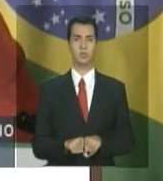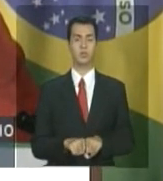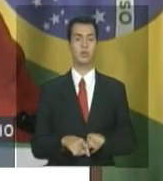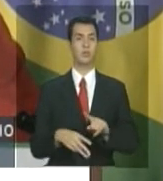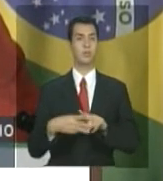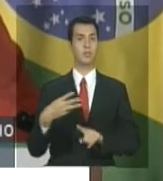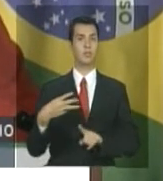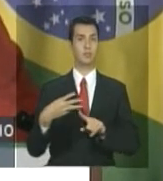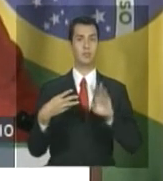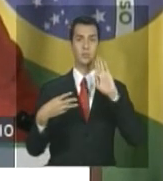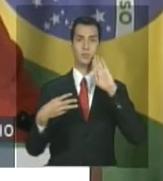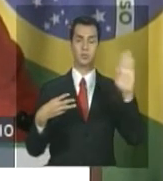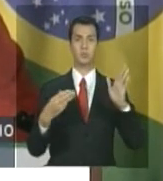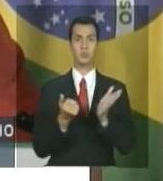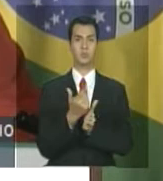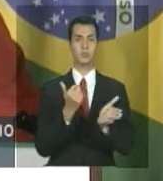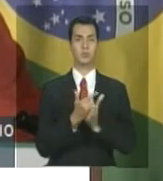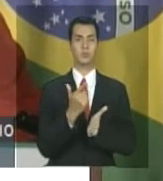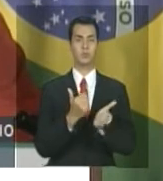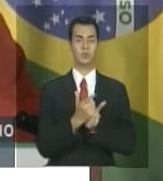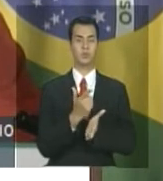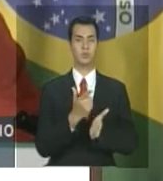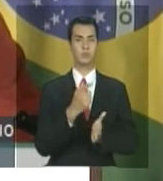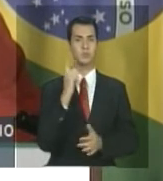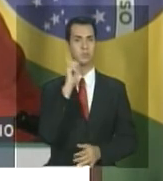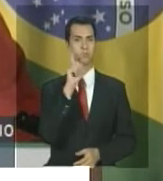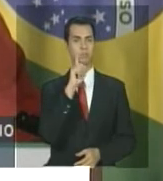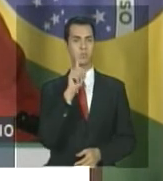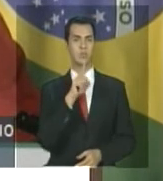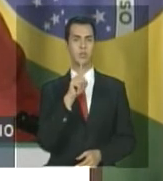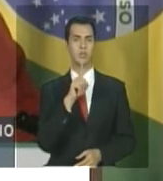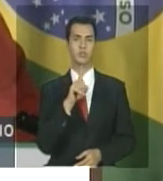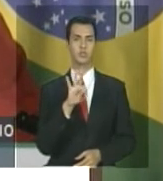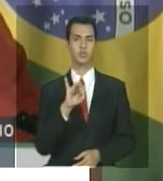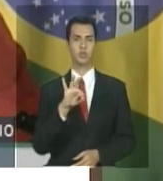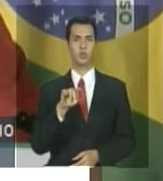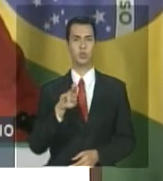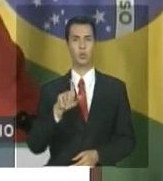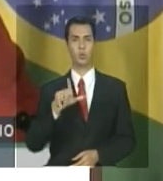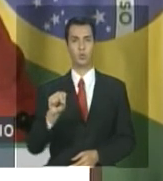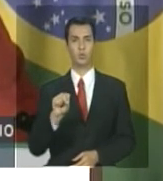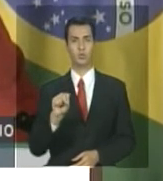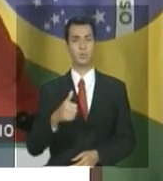americano, após a China e o Reino Unido. Em